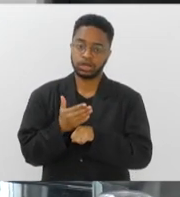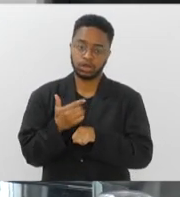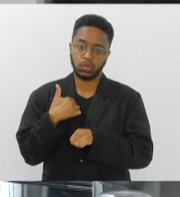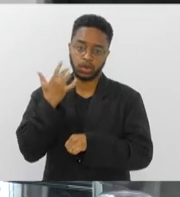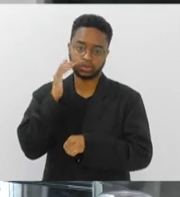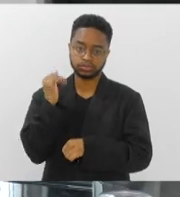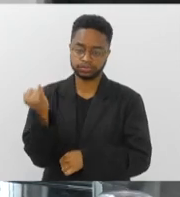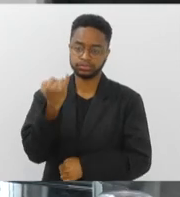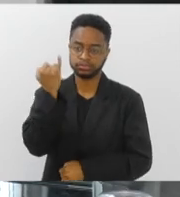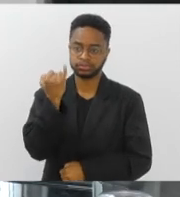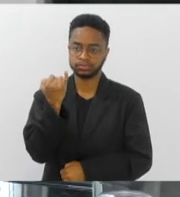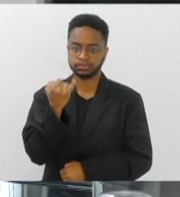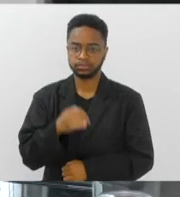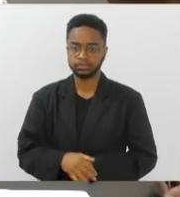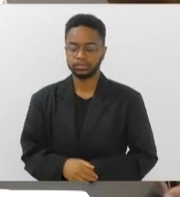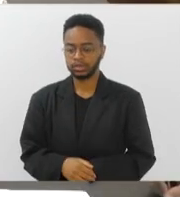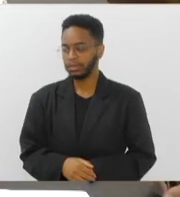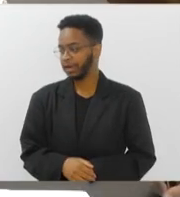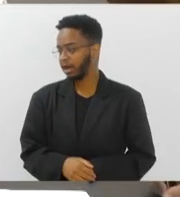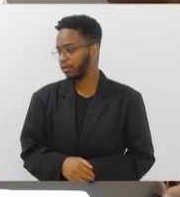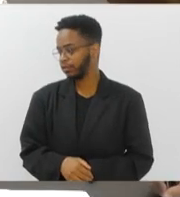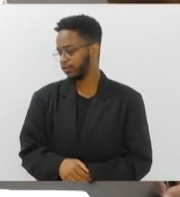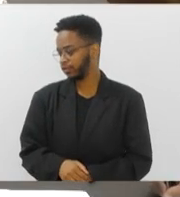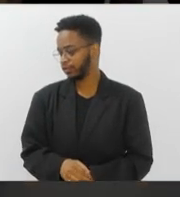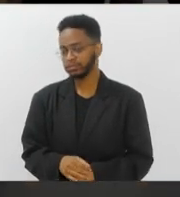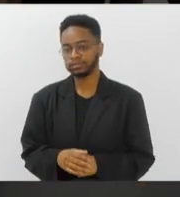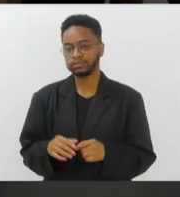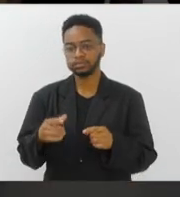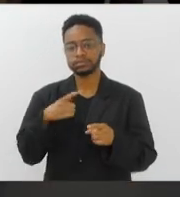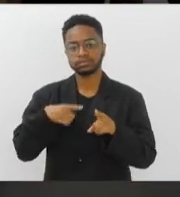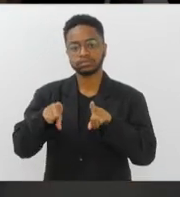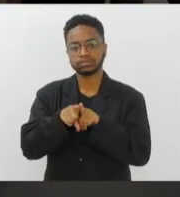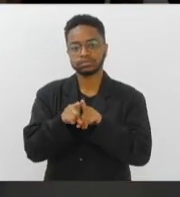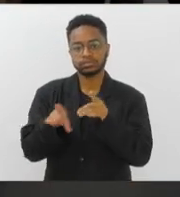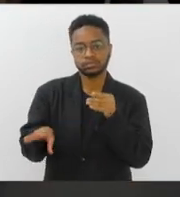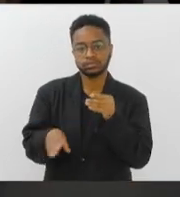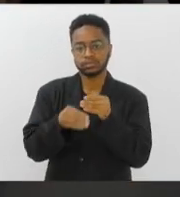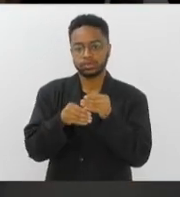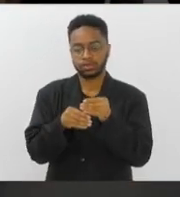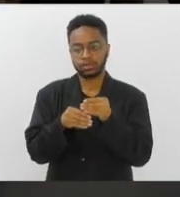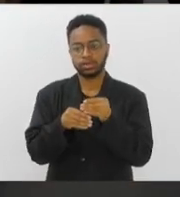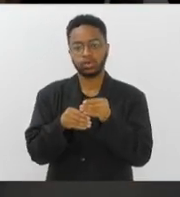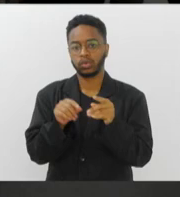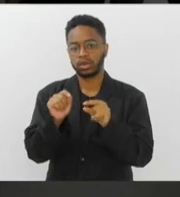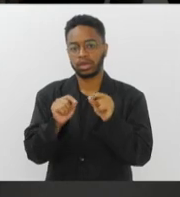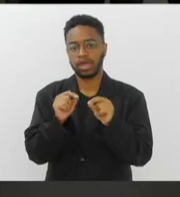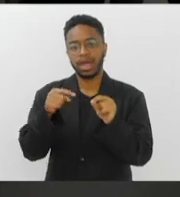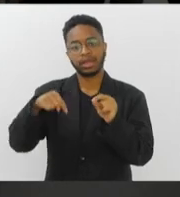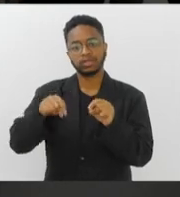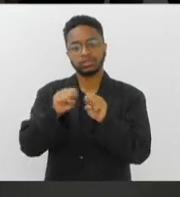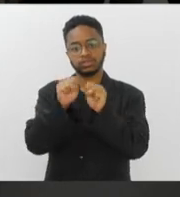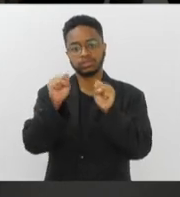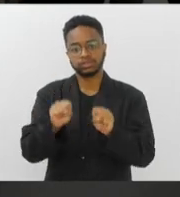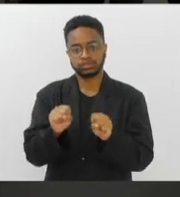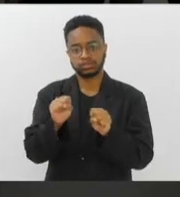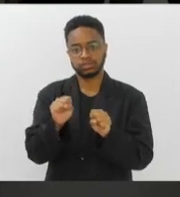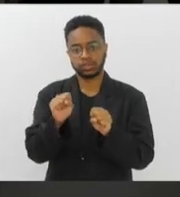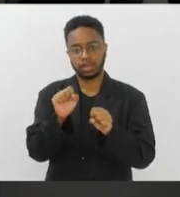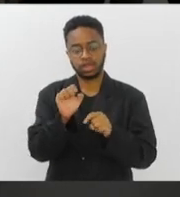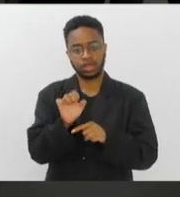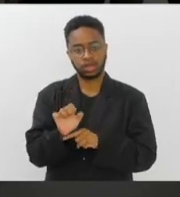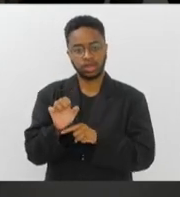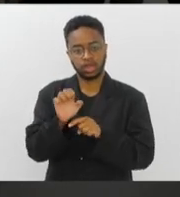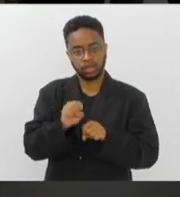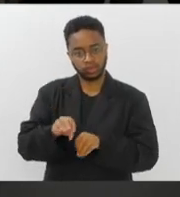importante. E, presidente, tem um acréscimo, se puder fazer, é que no nosso caso aqui, como o sistema estadual de educação,